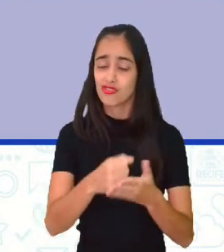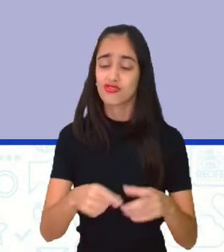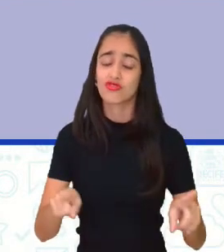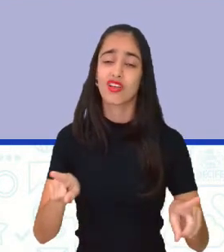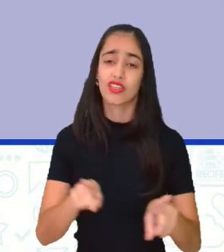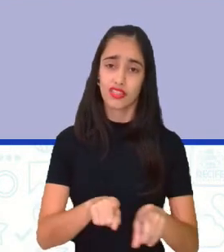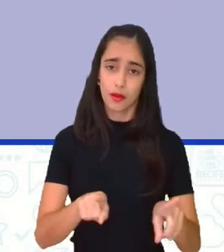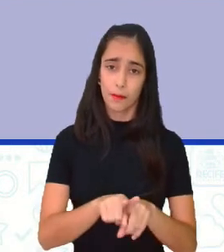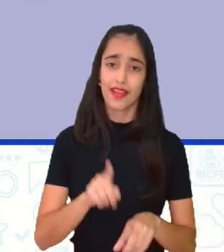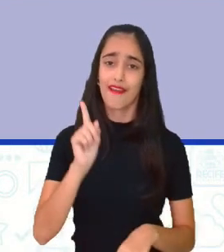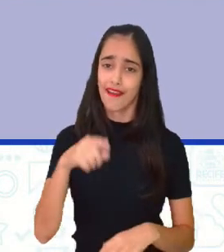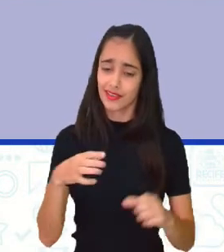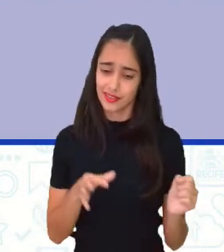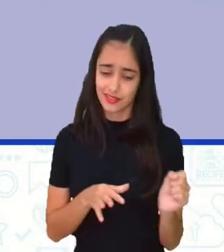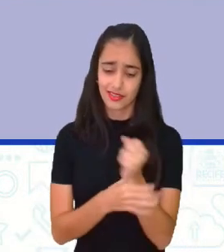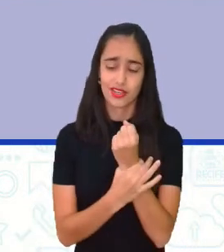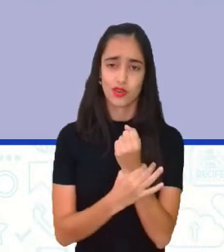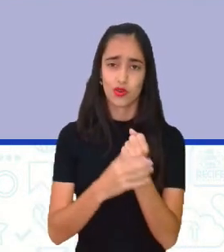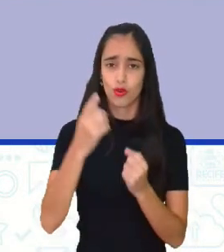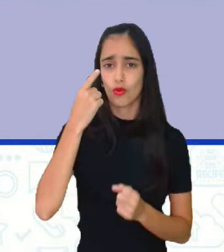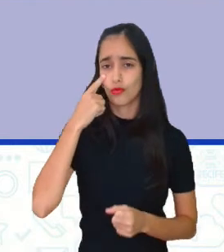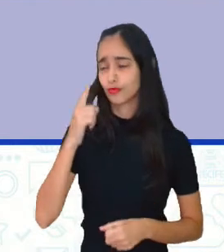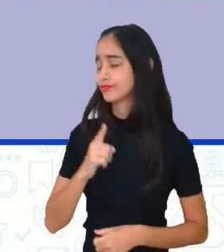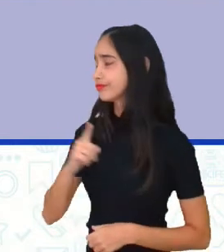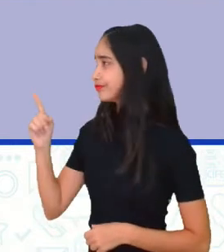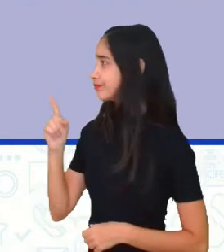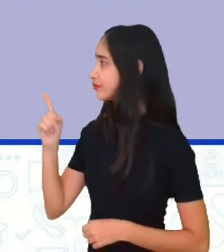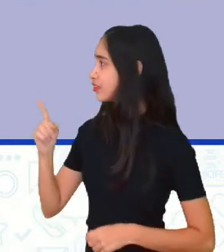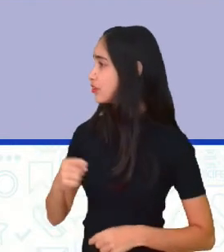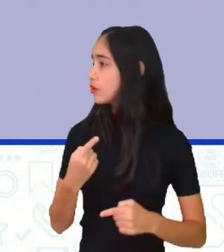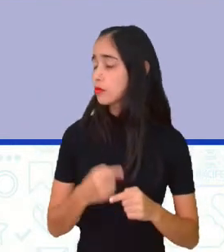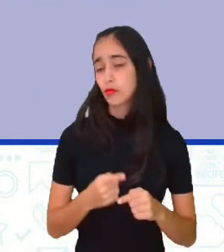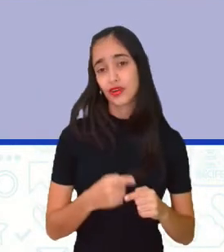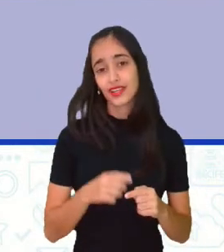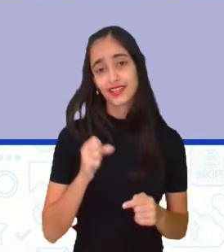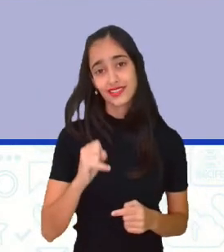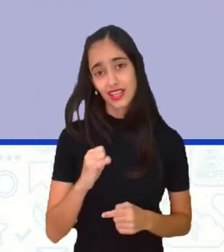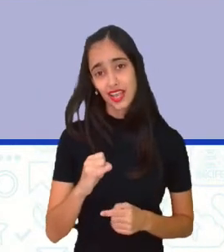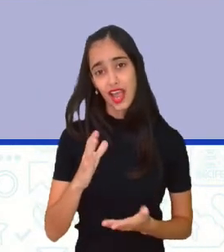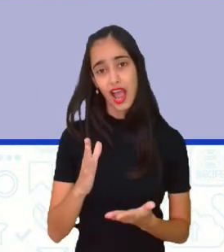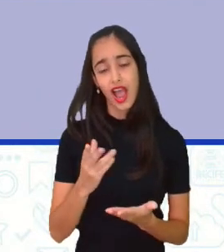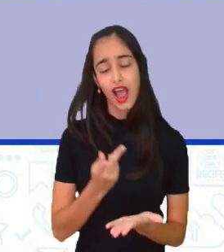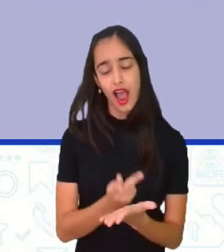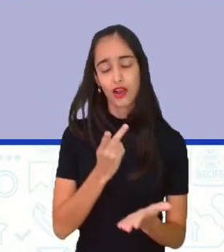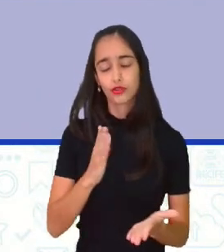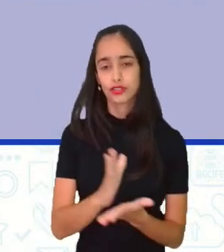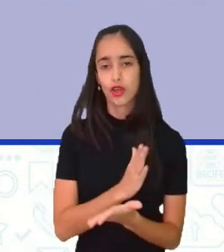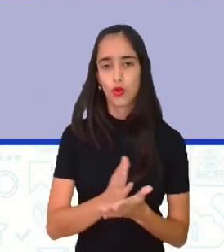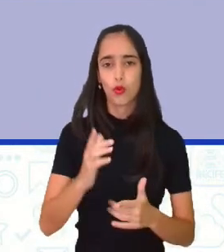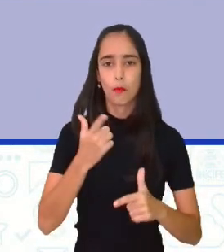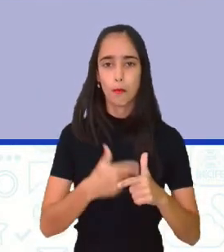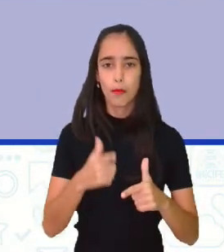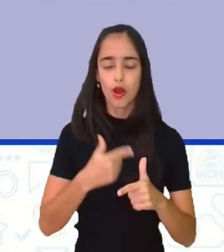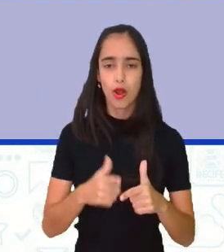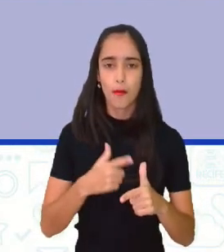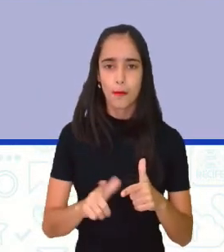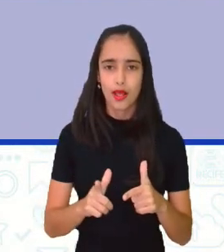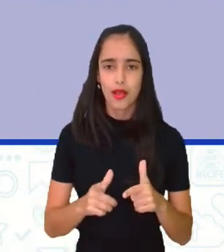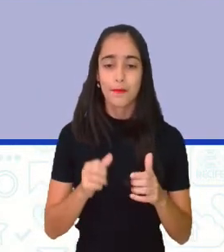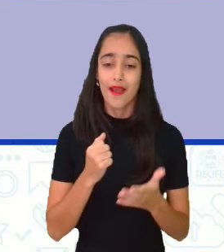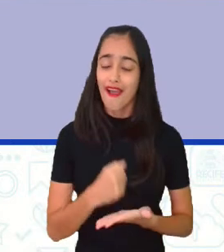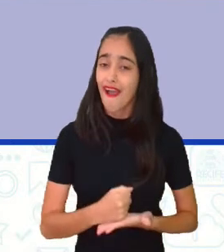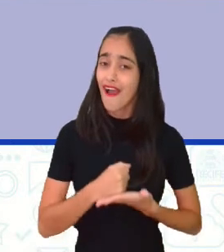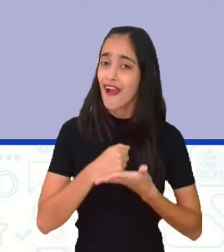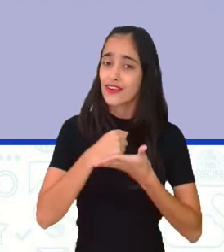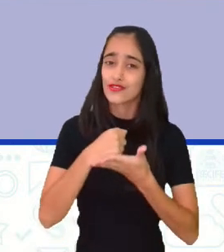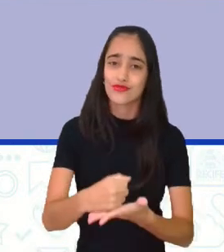de segurança, porque ele impede, se acontecer qualquer coisa, ele impede que aconteça um curto-circuito,